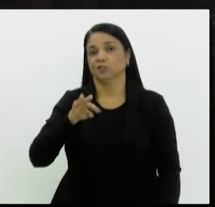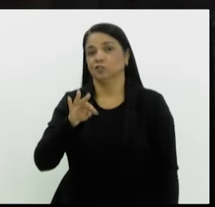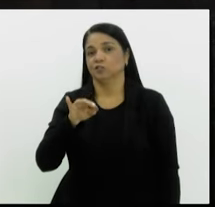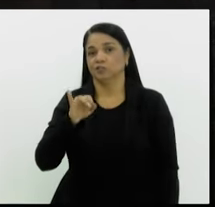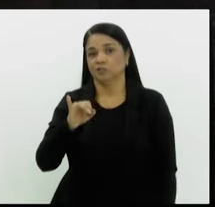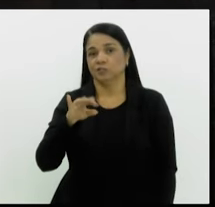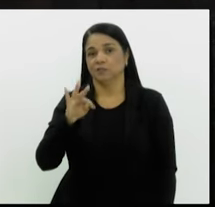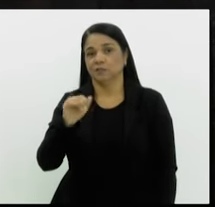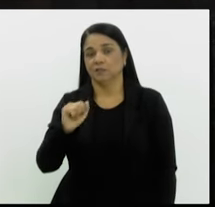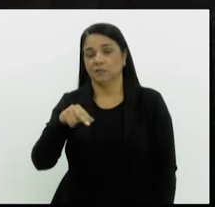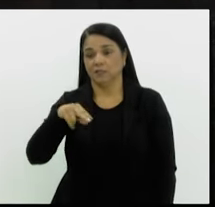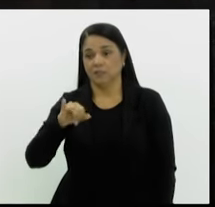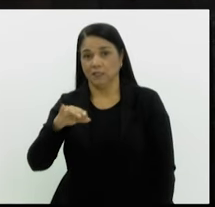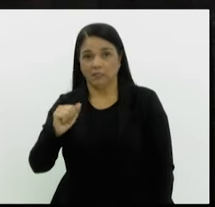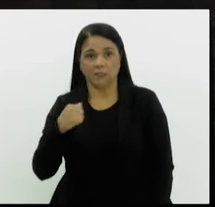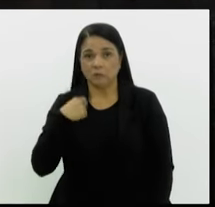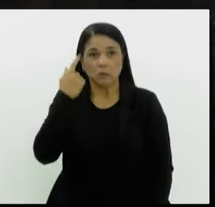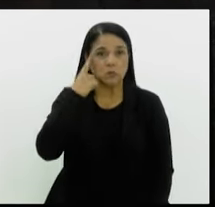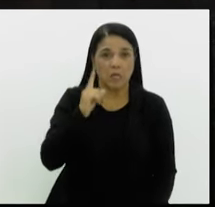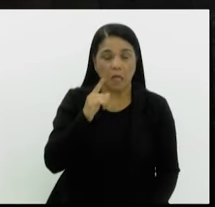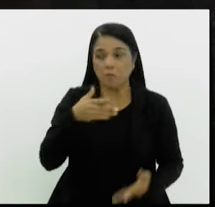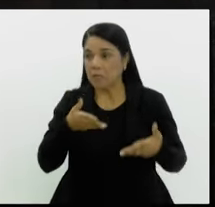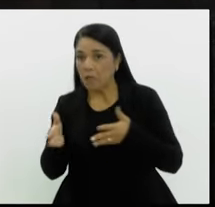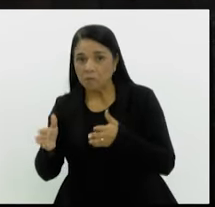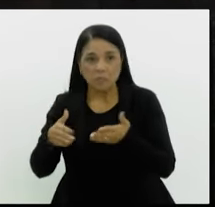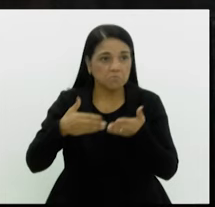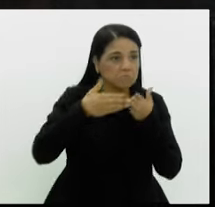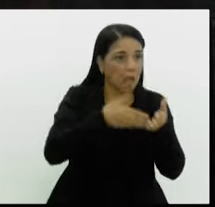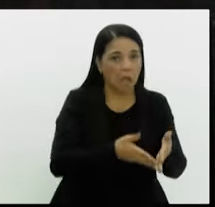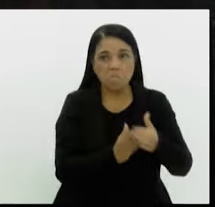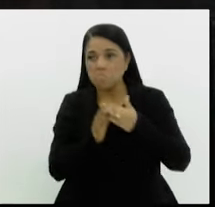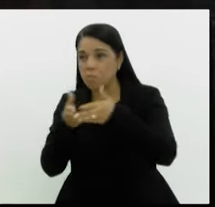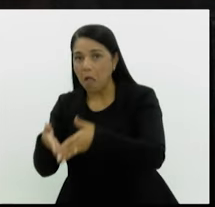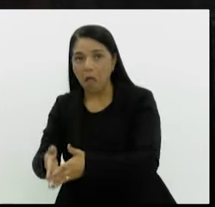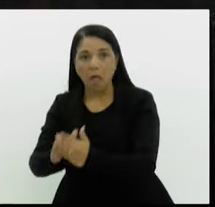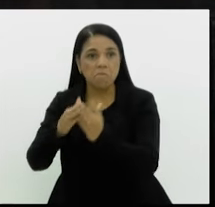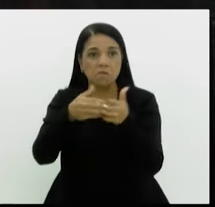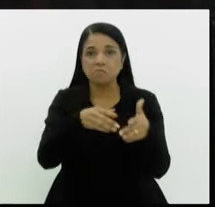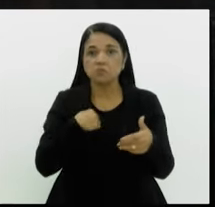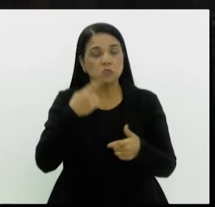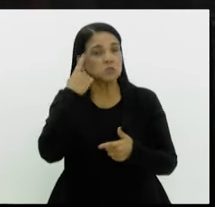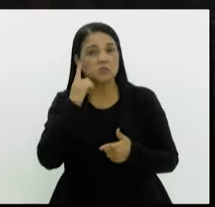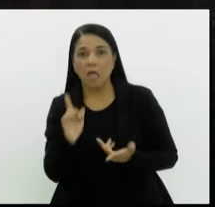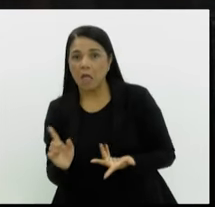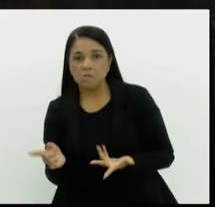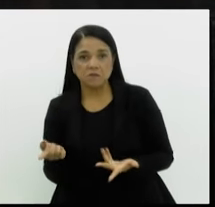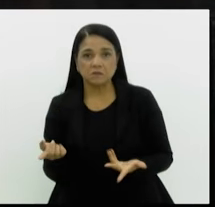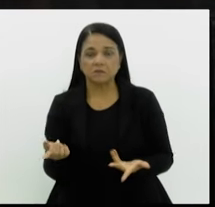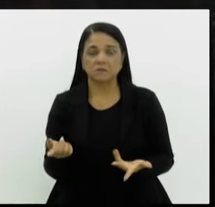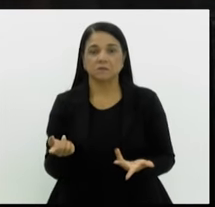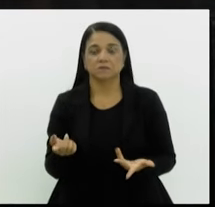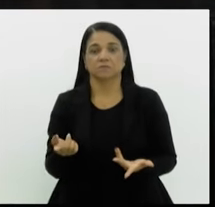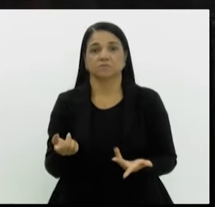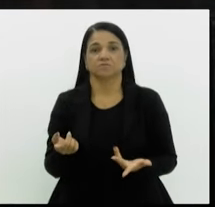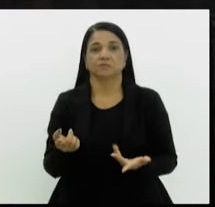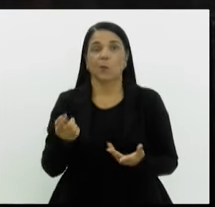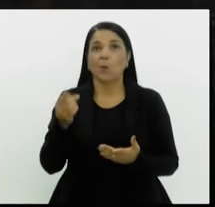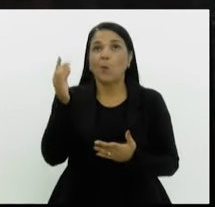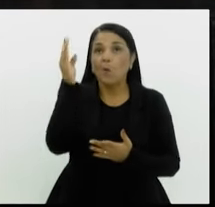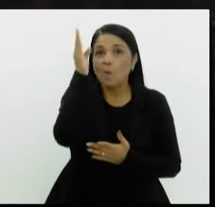é bombordo, o que é boreste, o que é proa, o que é popa, e o Brasil